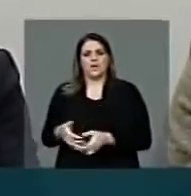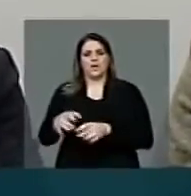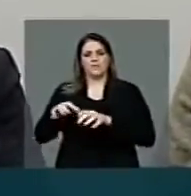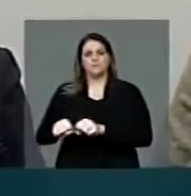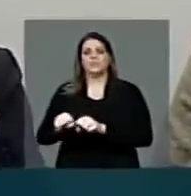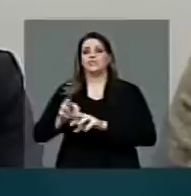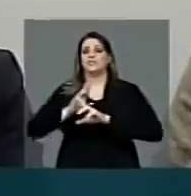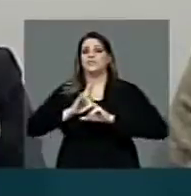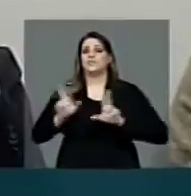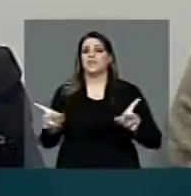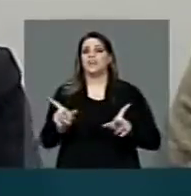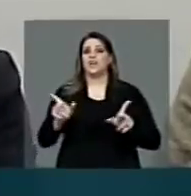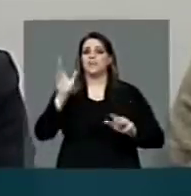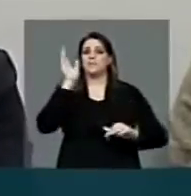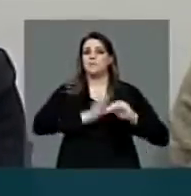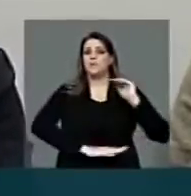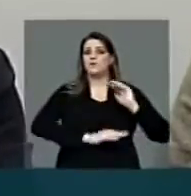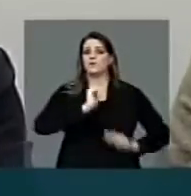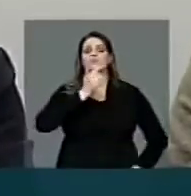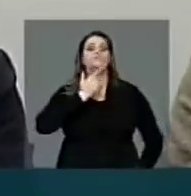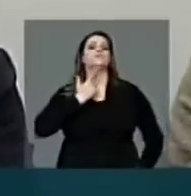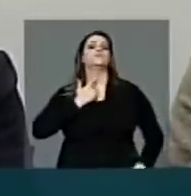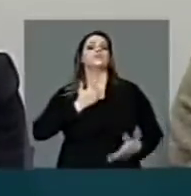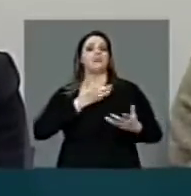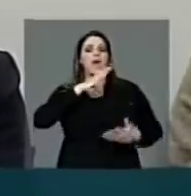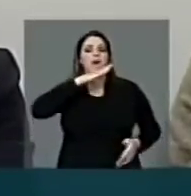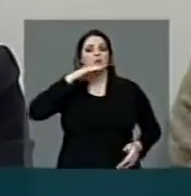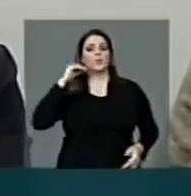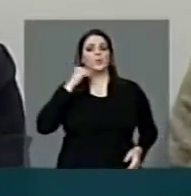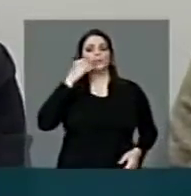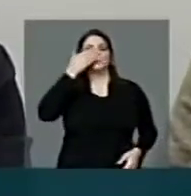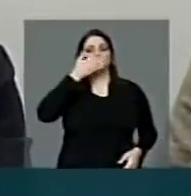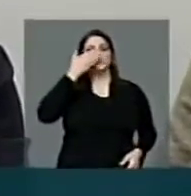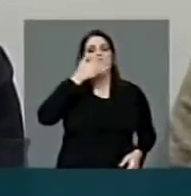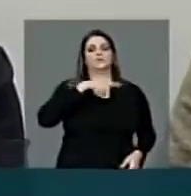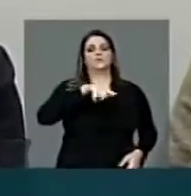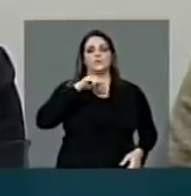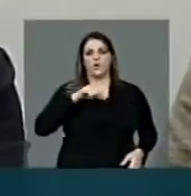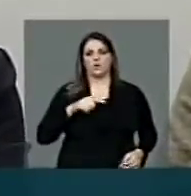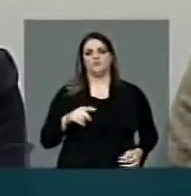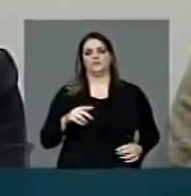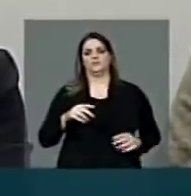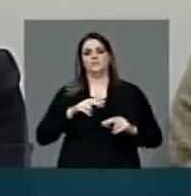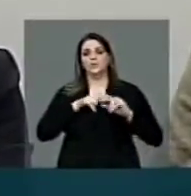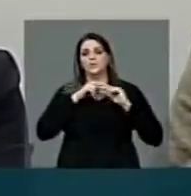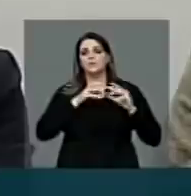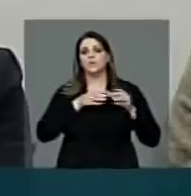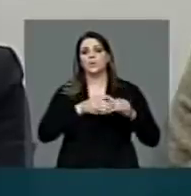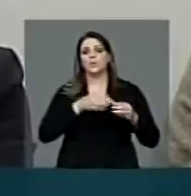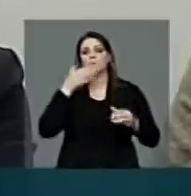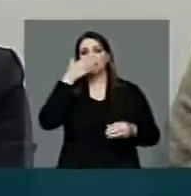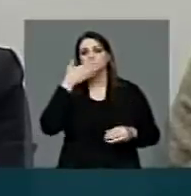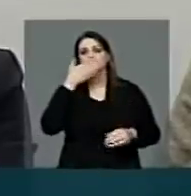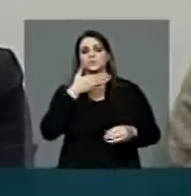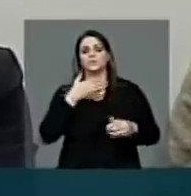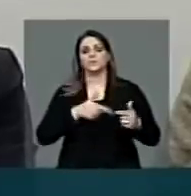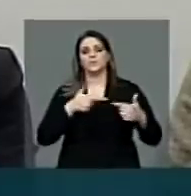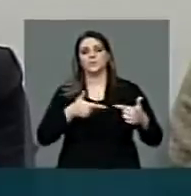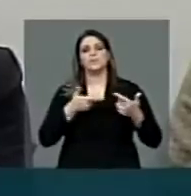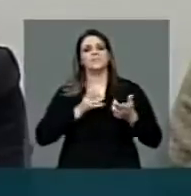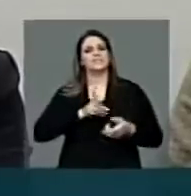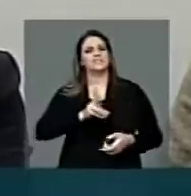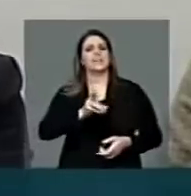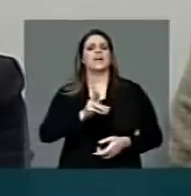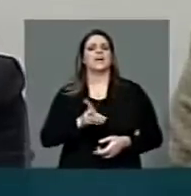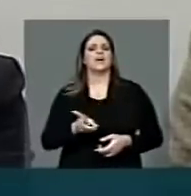é uma ocupação, uma prática exercida por uma pessoa adulta e capaz. Por isso, o movimento das prostitutas está o tempo inteiro corrigindo